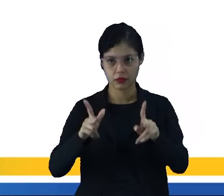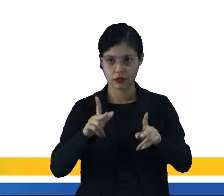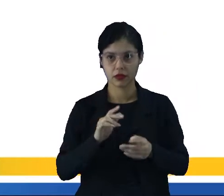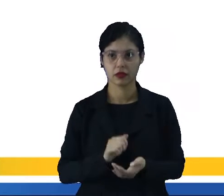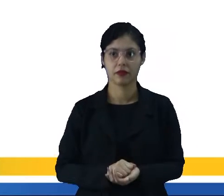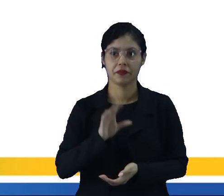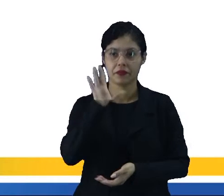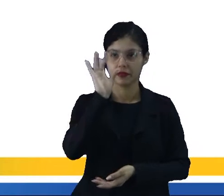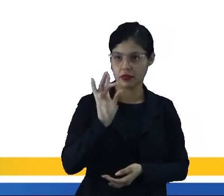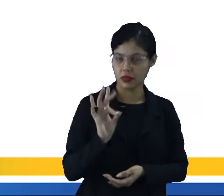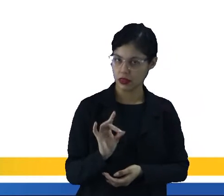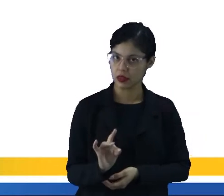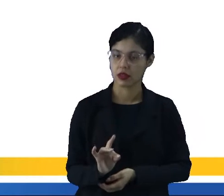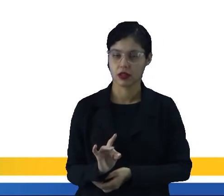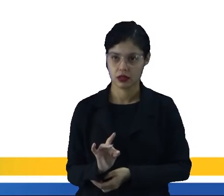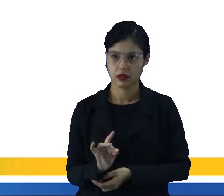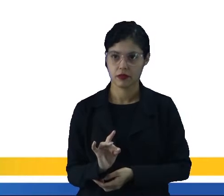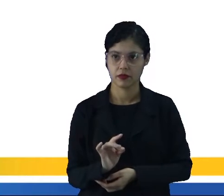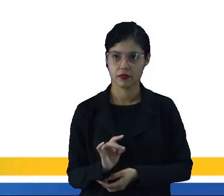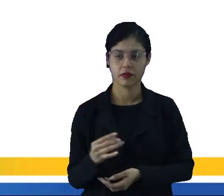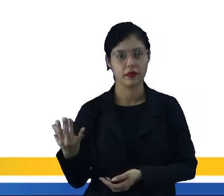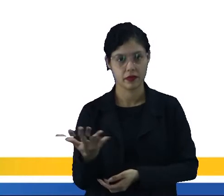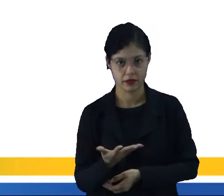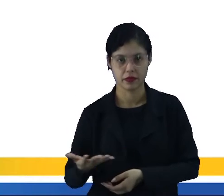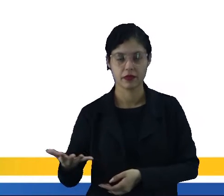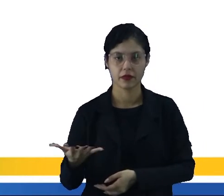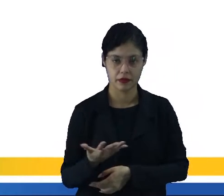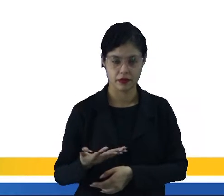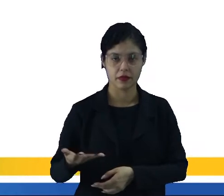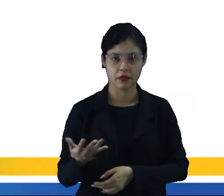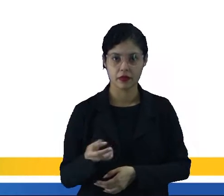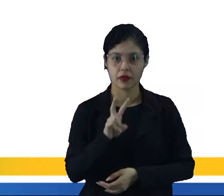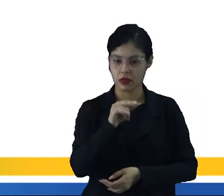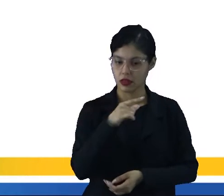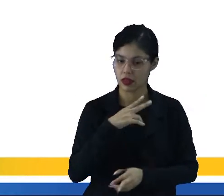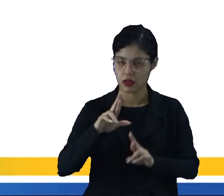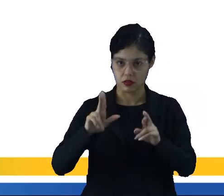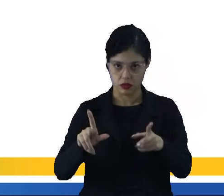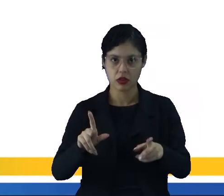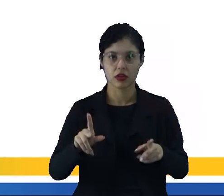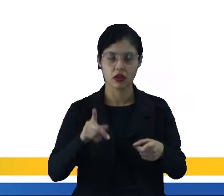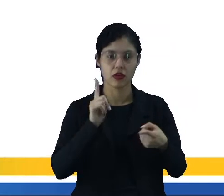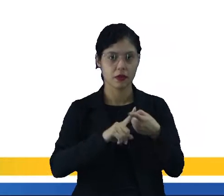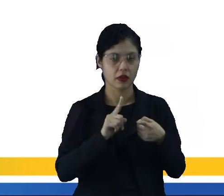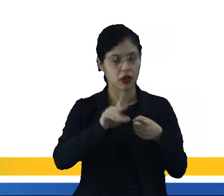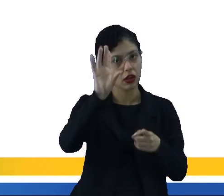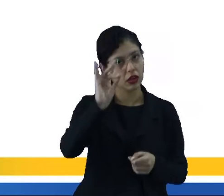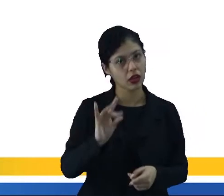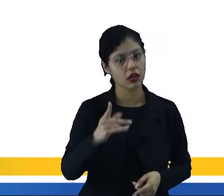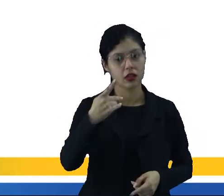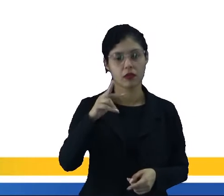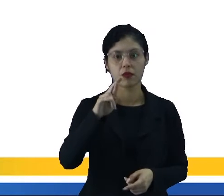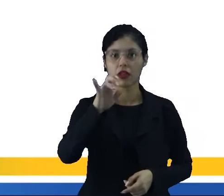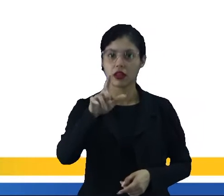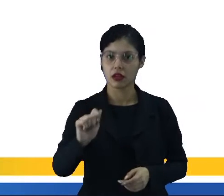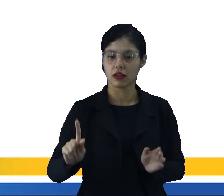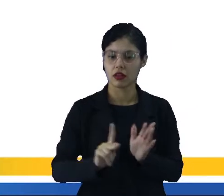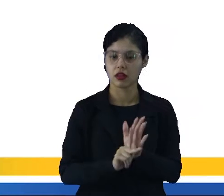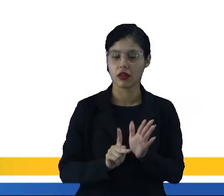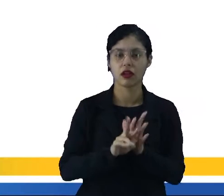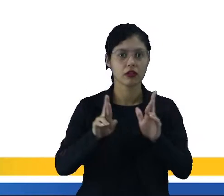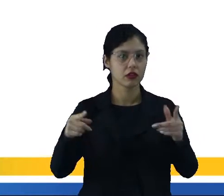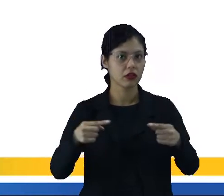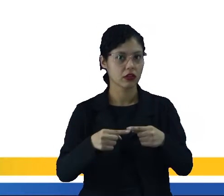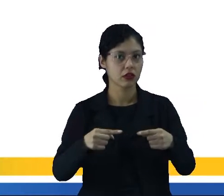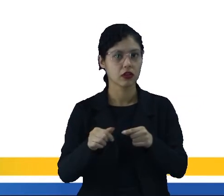então cada polígono da base tá vai me dar uma área diferenciada porque cada polígono tem uma área específica